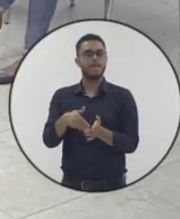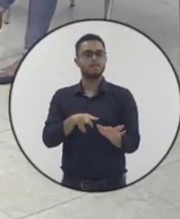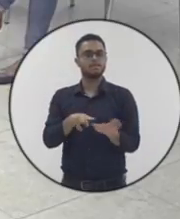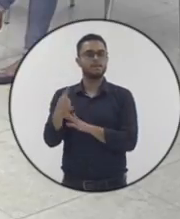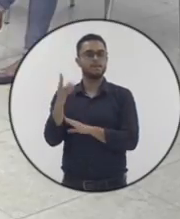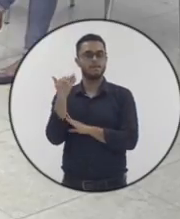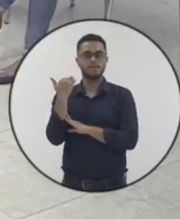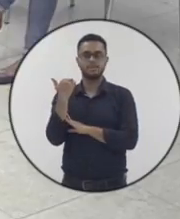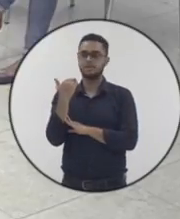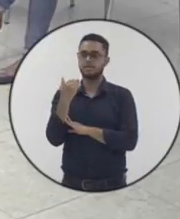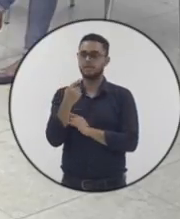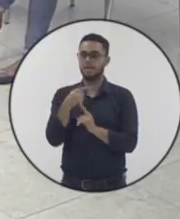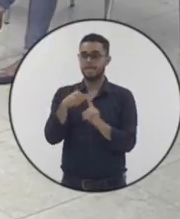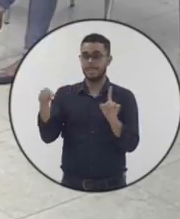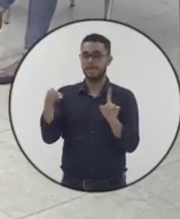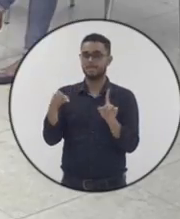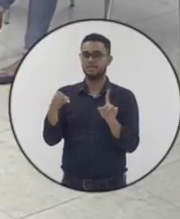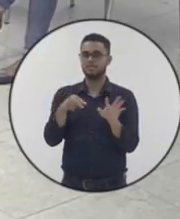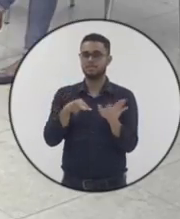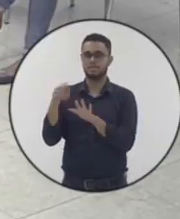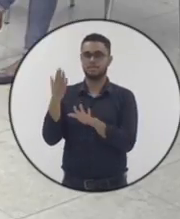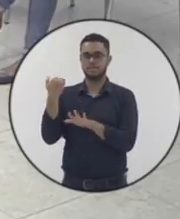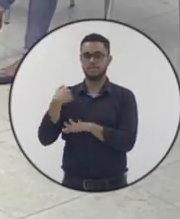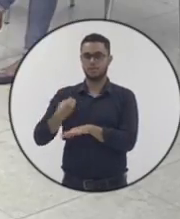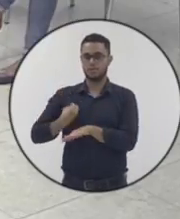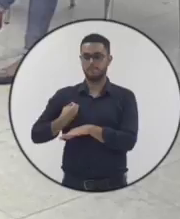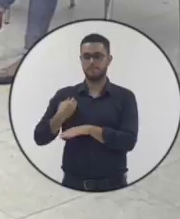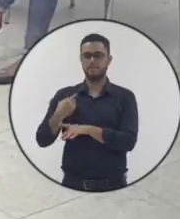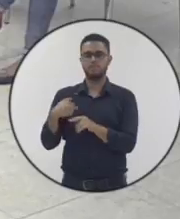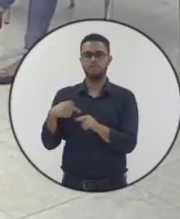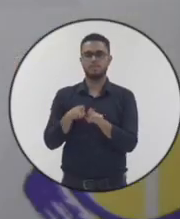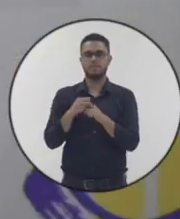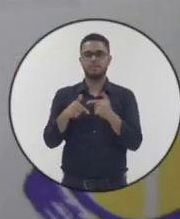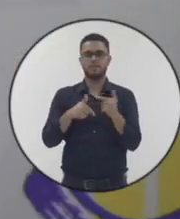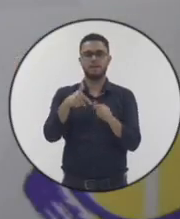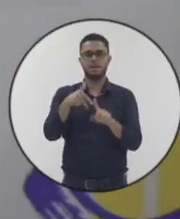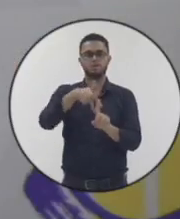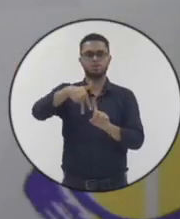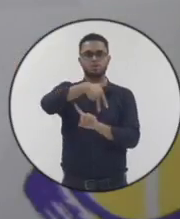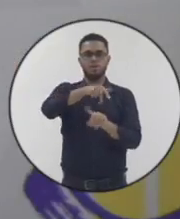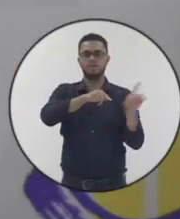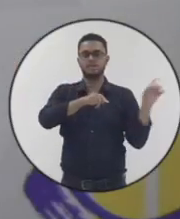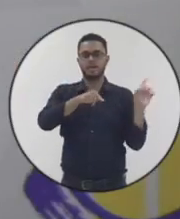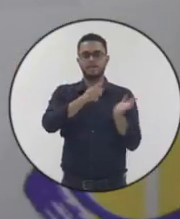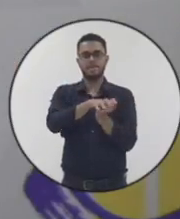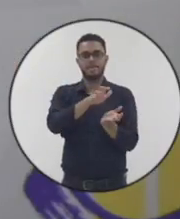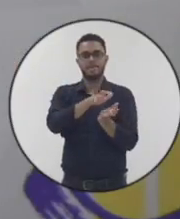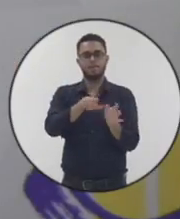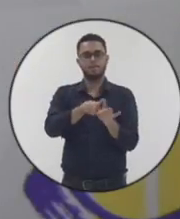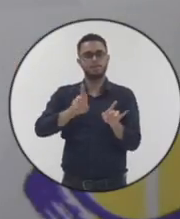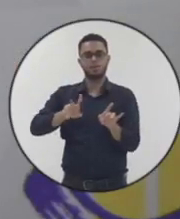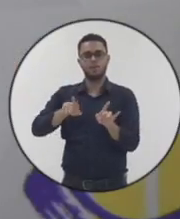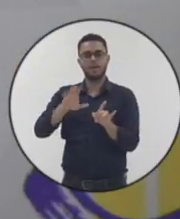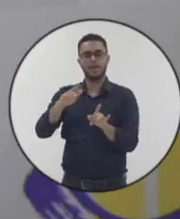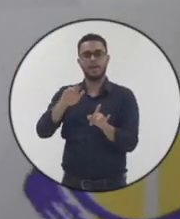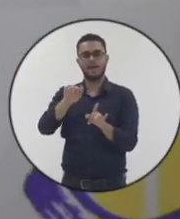Até a metade da semana passada, eu estava trabalhadora do SUAS, também da assistência social lá em Pernambuco, mas não necessariamente no CREAS ou CRAS. Era mais num